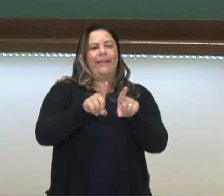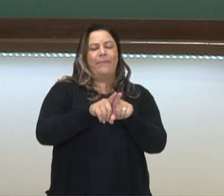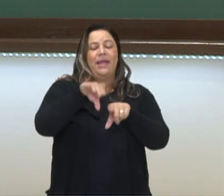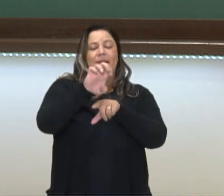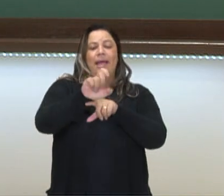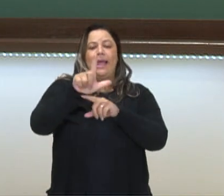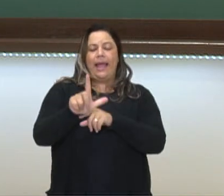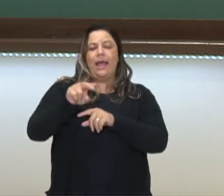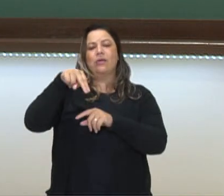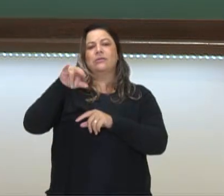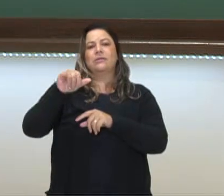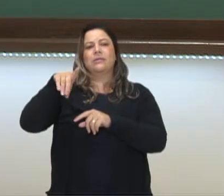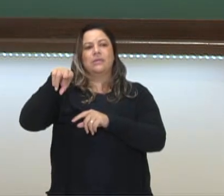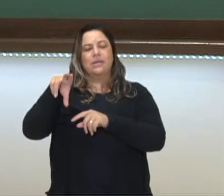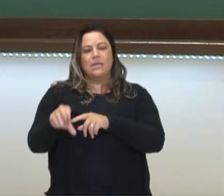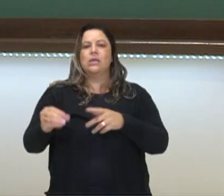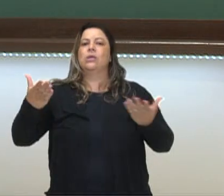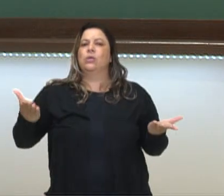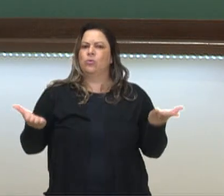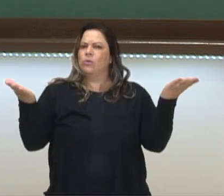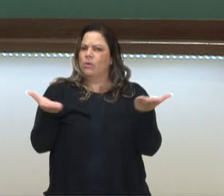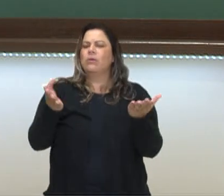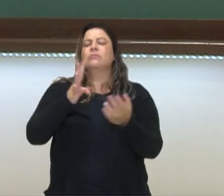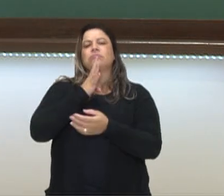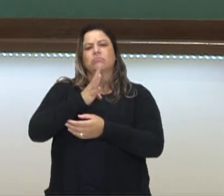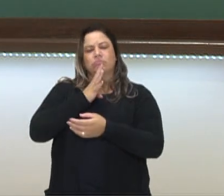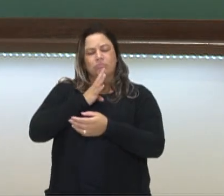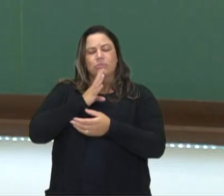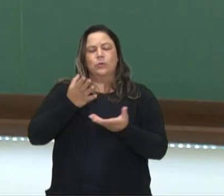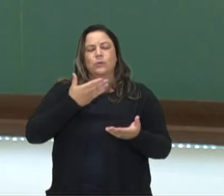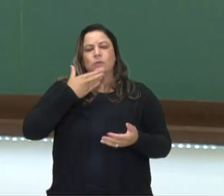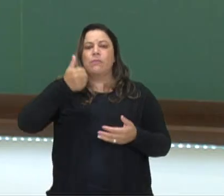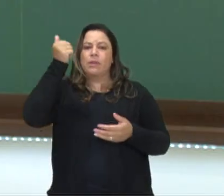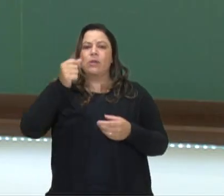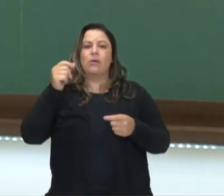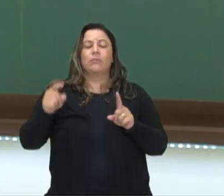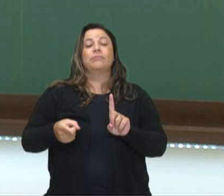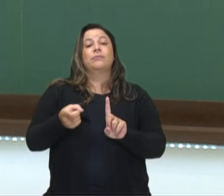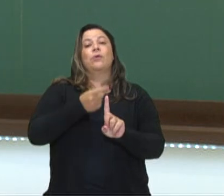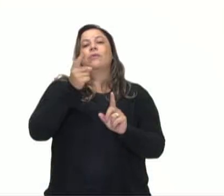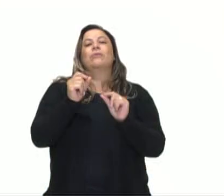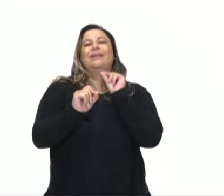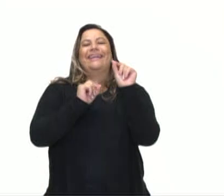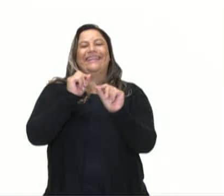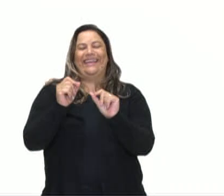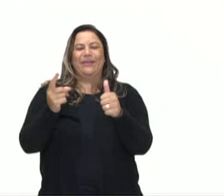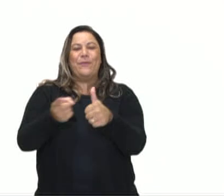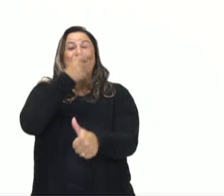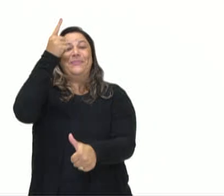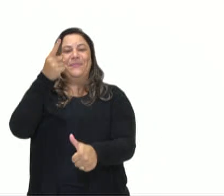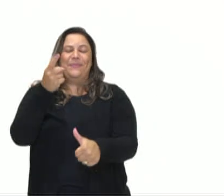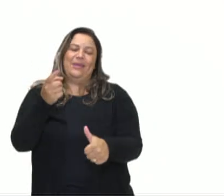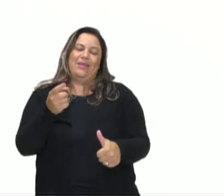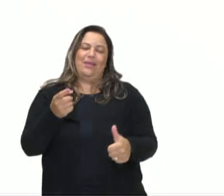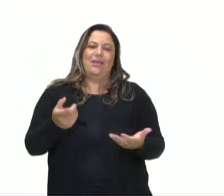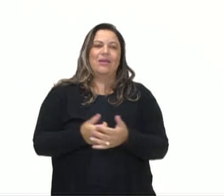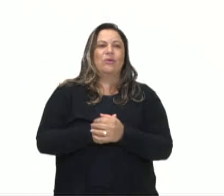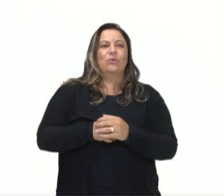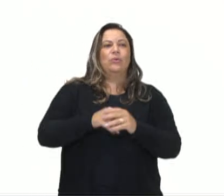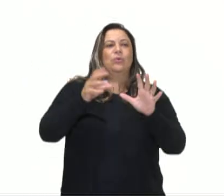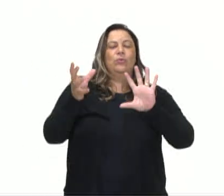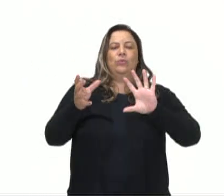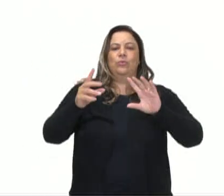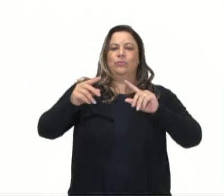naturais que agora nós vamos conhecer um pouco melhor. E o primeiro que já vai aparecer para você na tela, são os ciclos